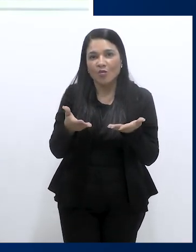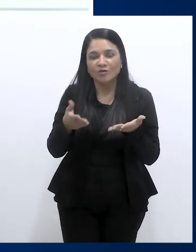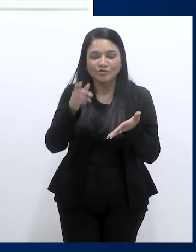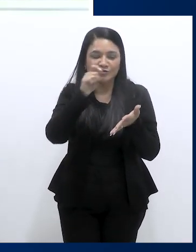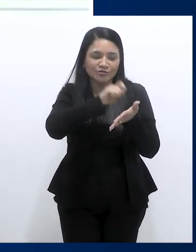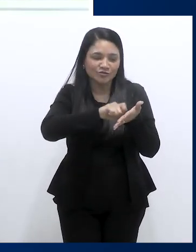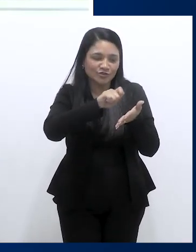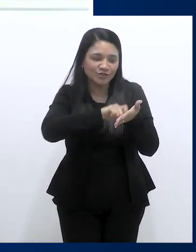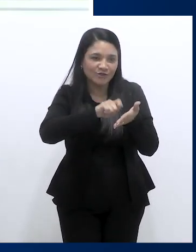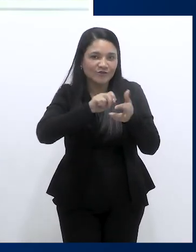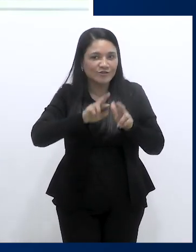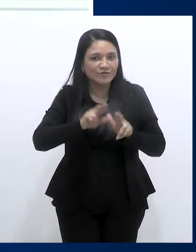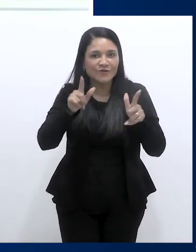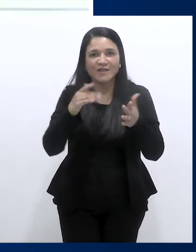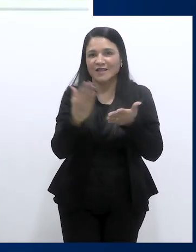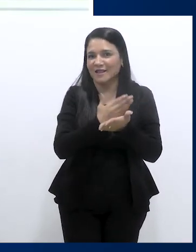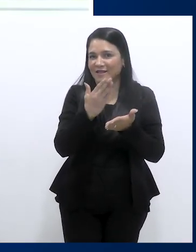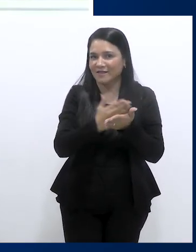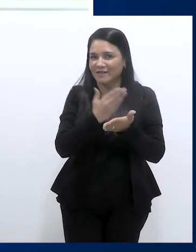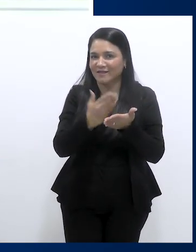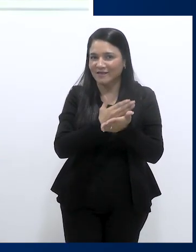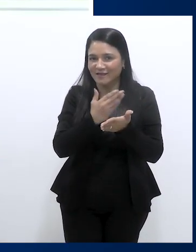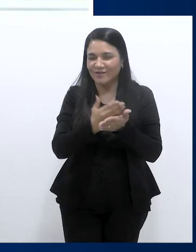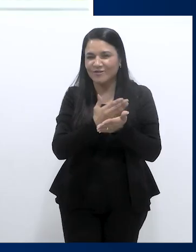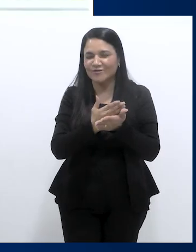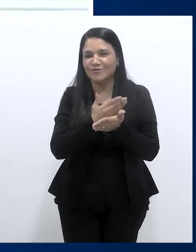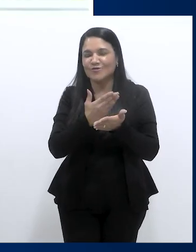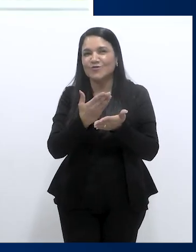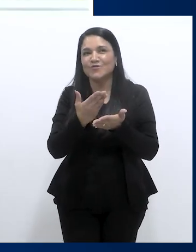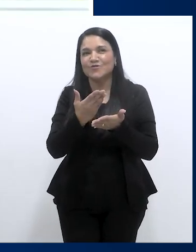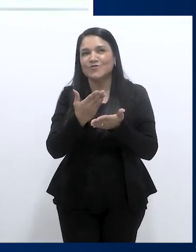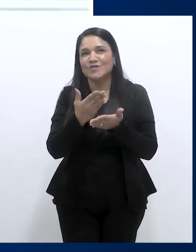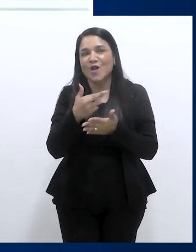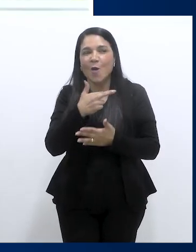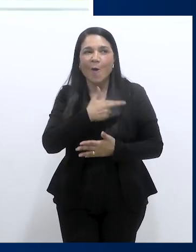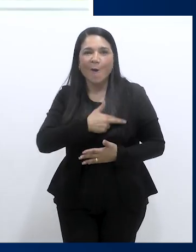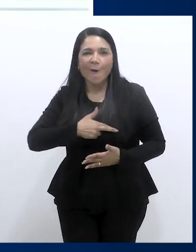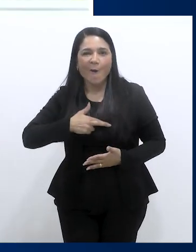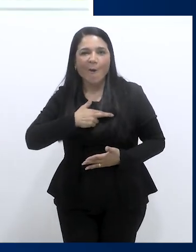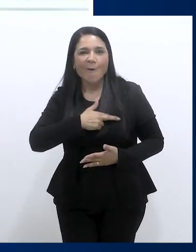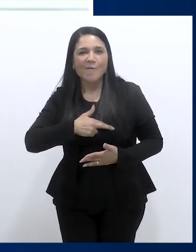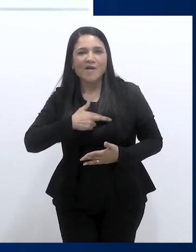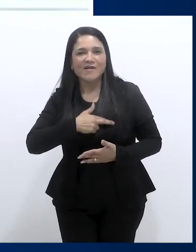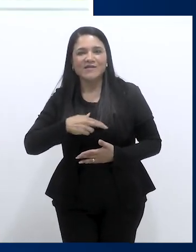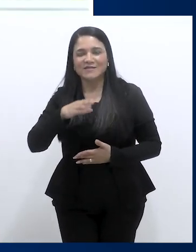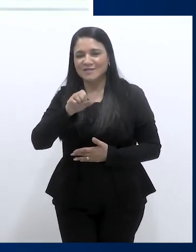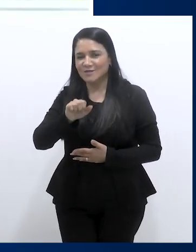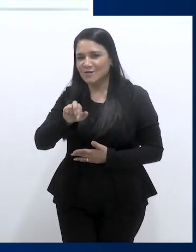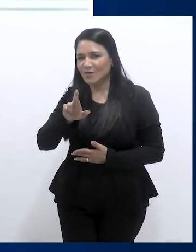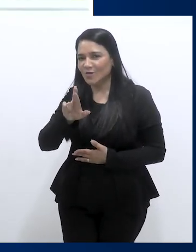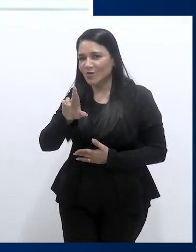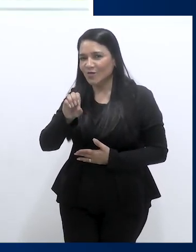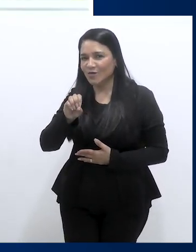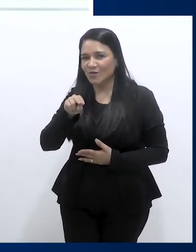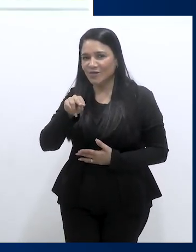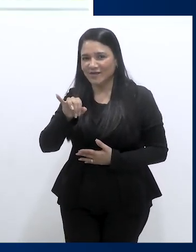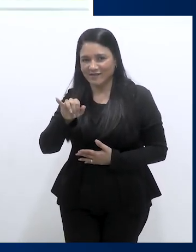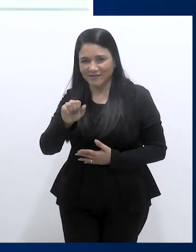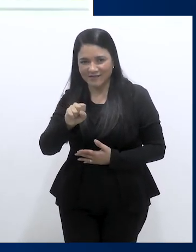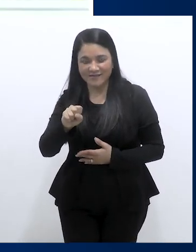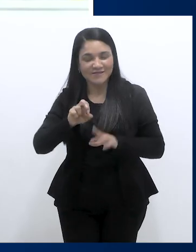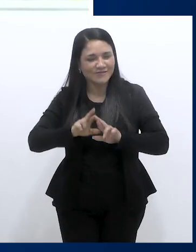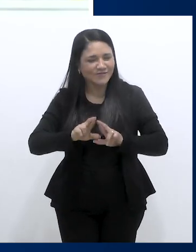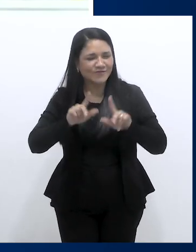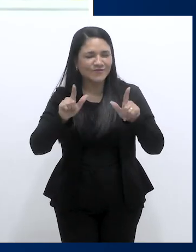meio ambiente. Agora, né, já escrevi esse livro, que é um livro mais, né, é um romance com